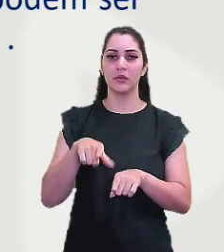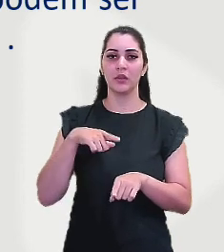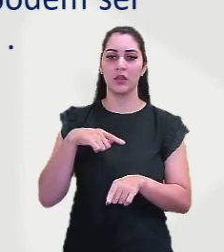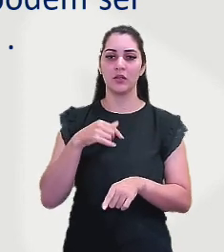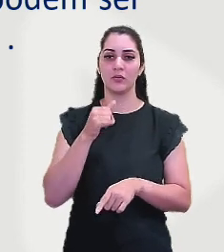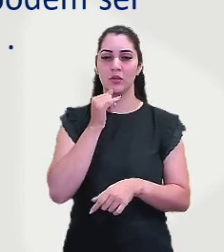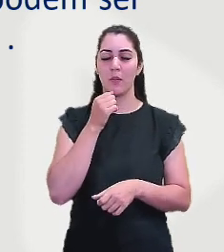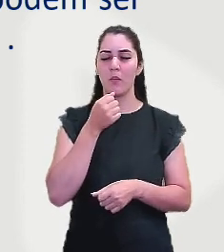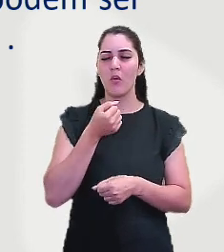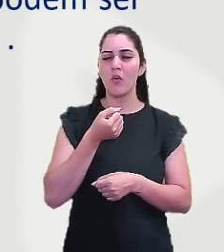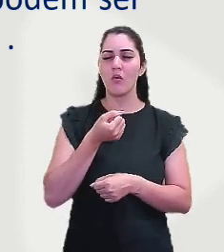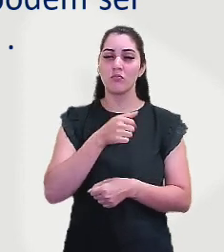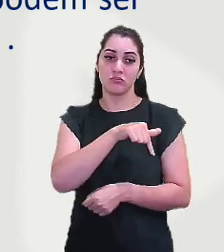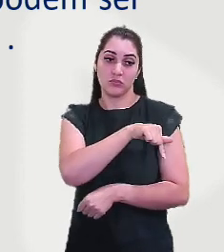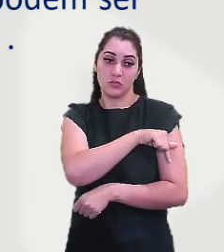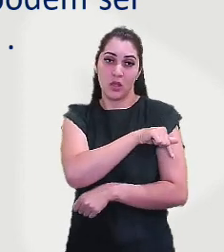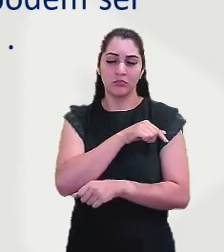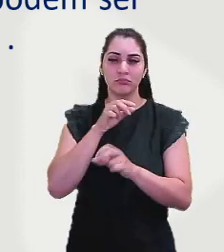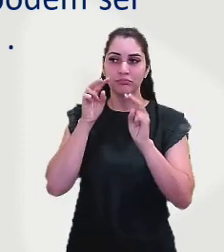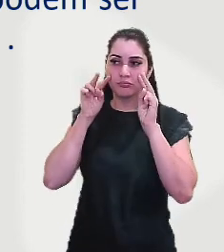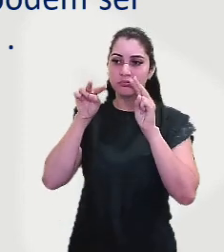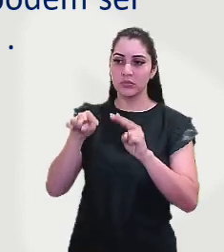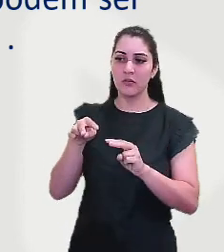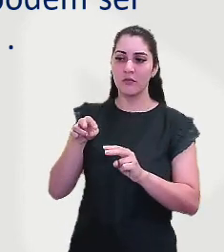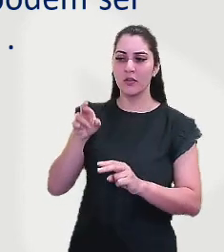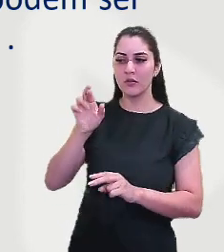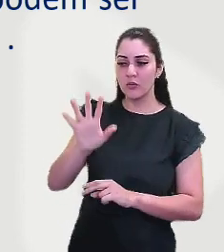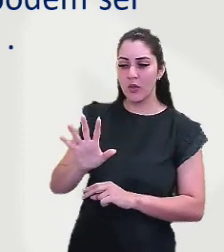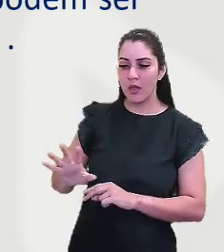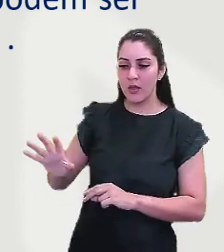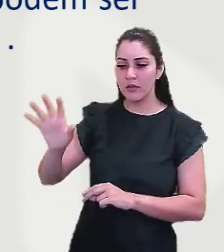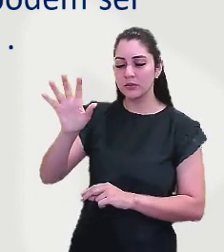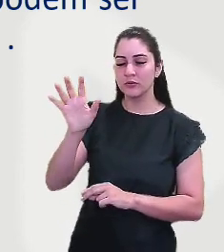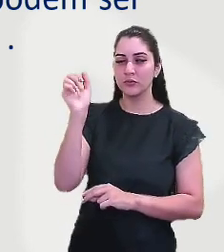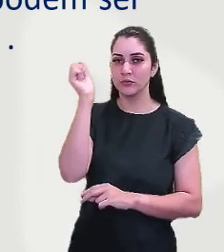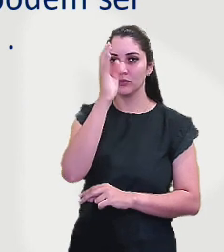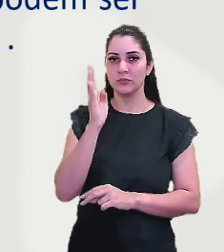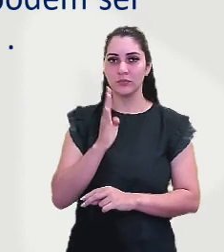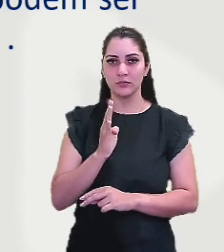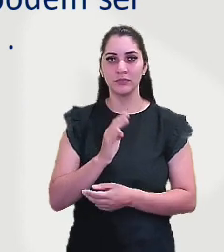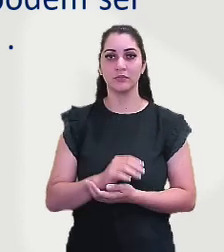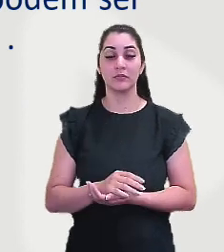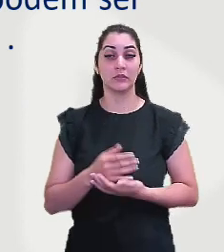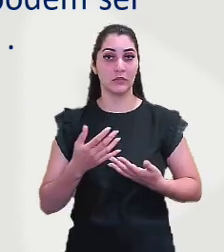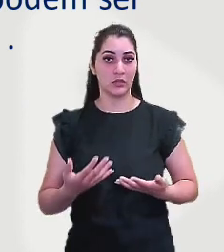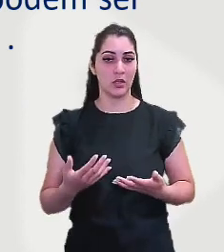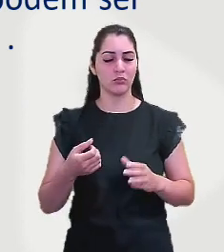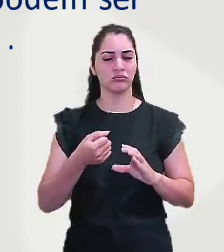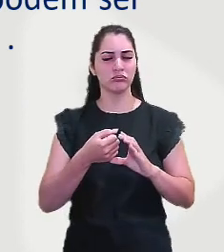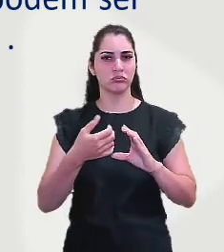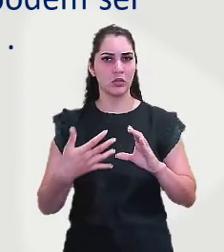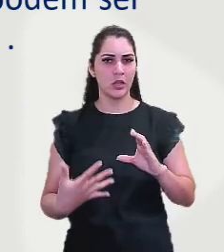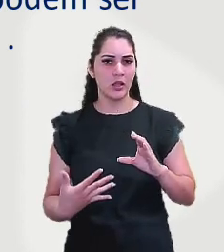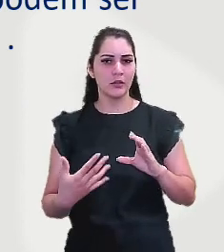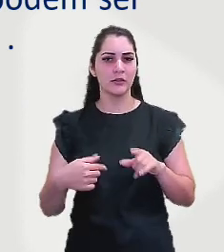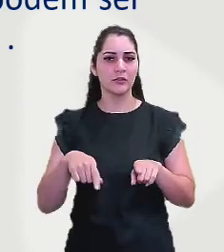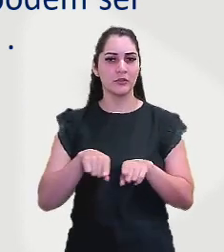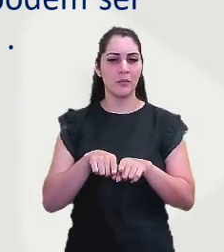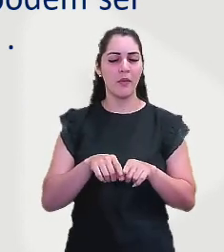sétimo ano, que está vendo as regiões do Brasil, né? Então, os aspectos